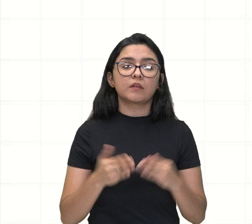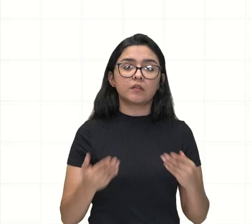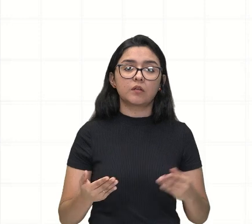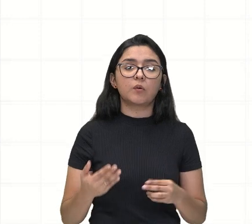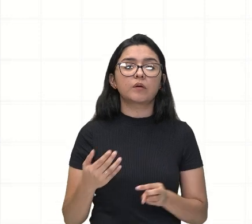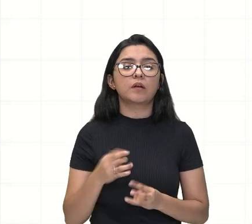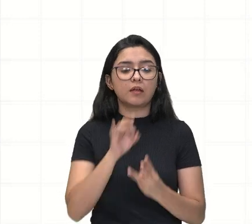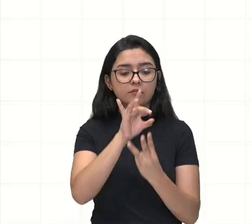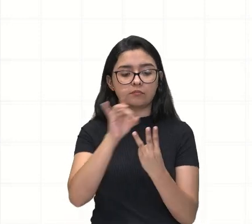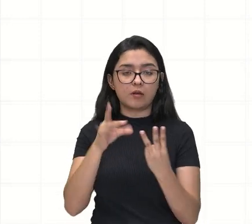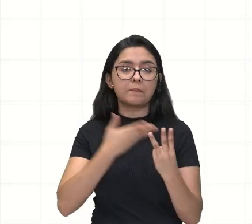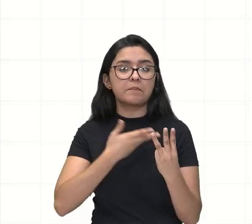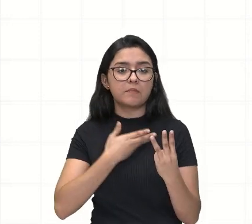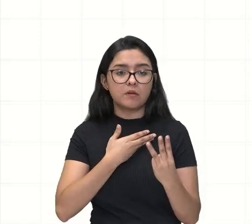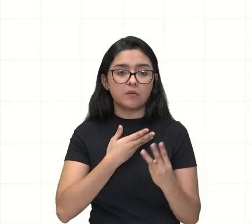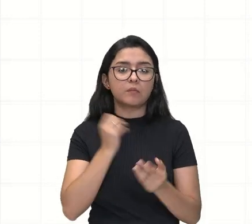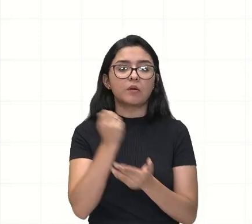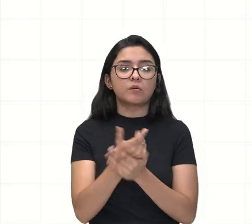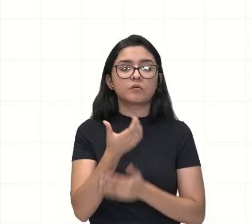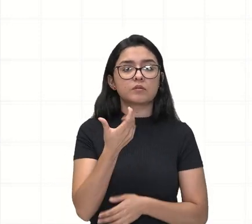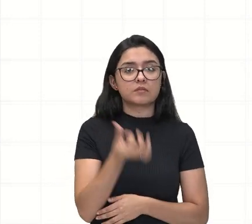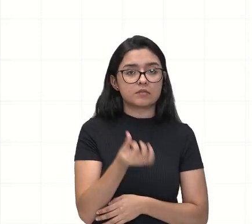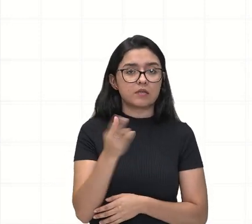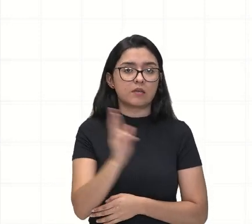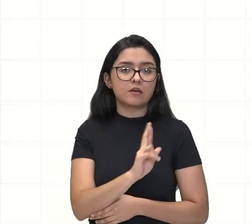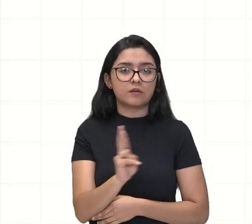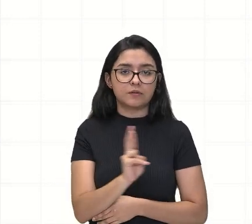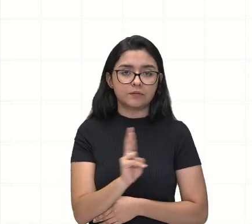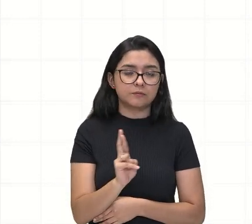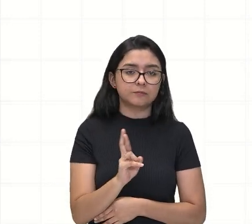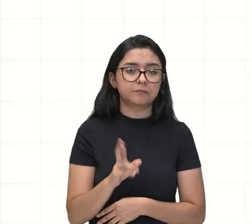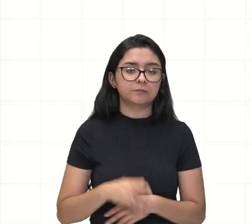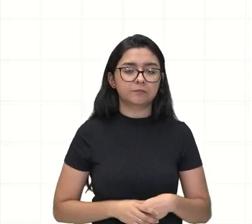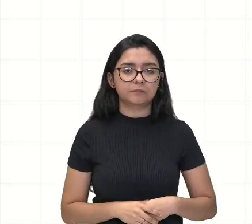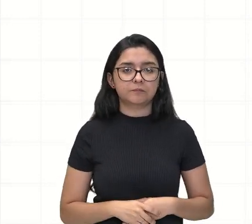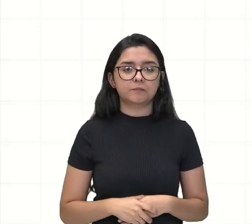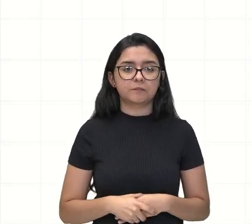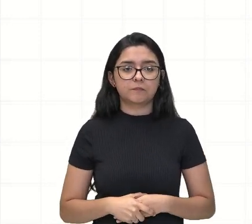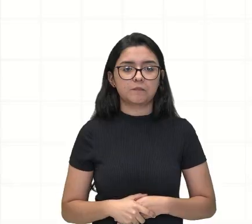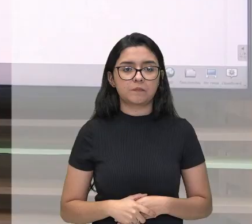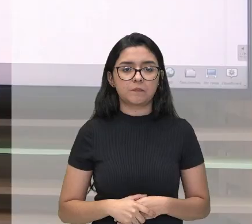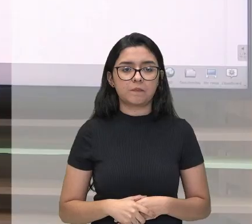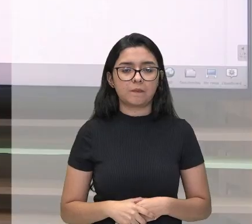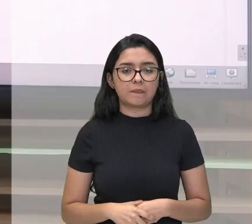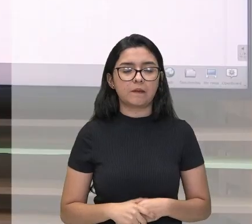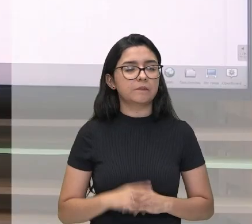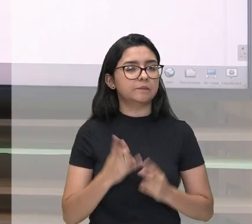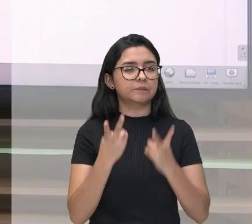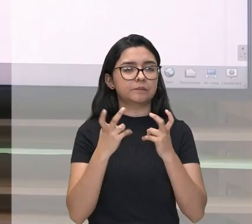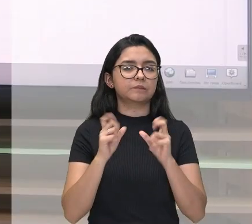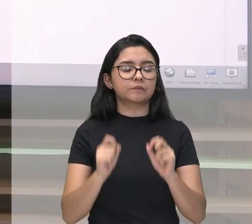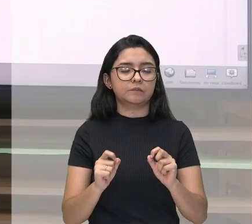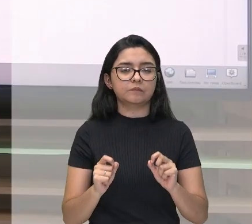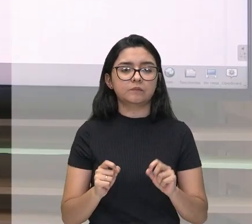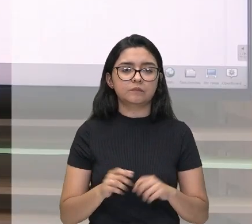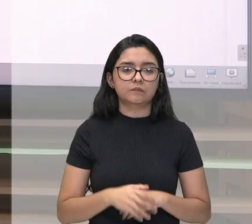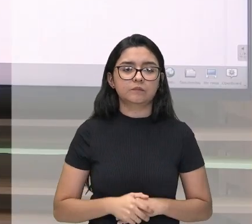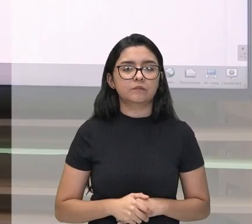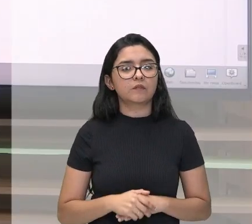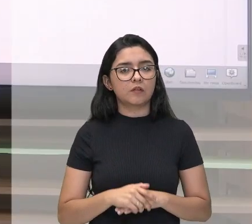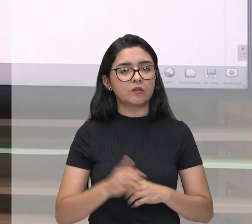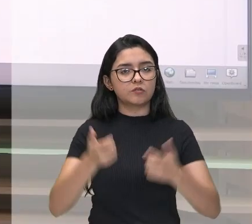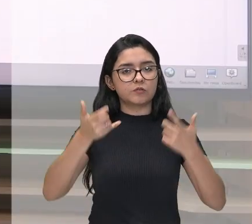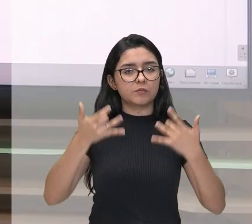amigo gastou R$6, beleza? Bom, observa bem aí, ó, até onde o professor falou para você.